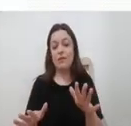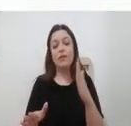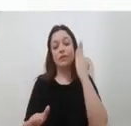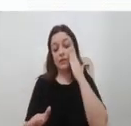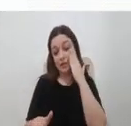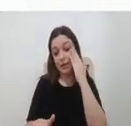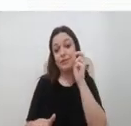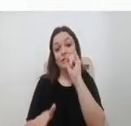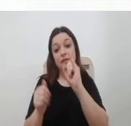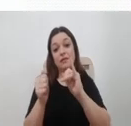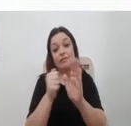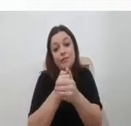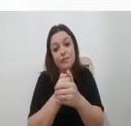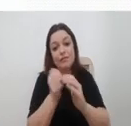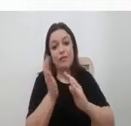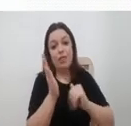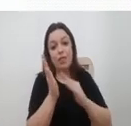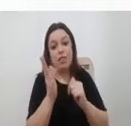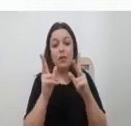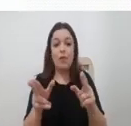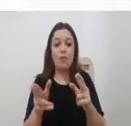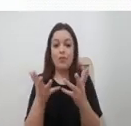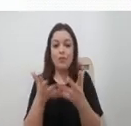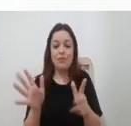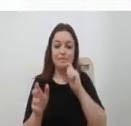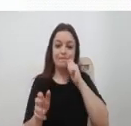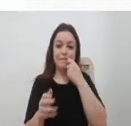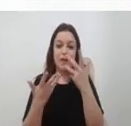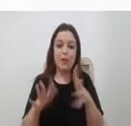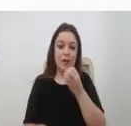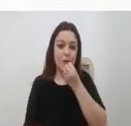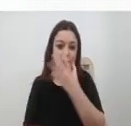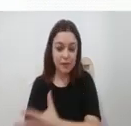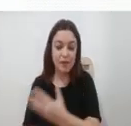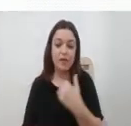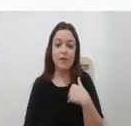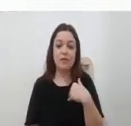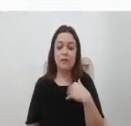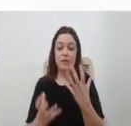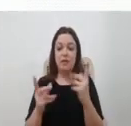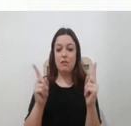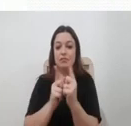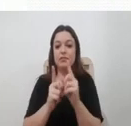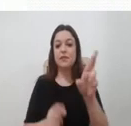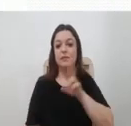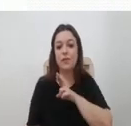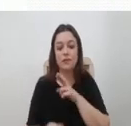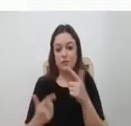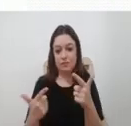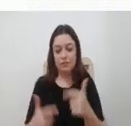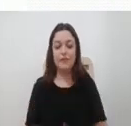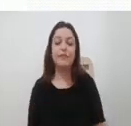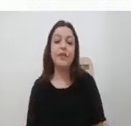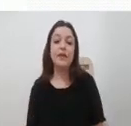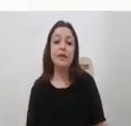não quer colaborar, que muitas vezes ele pode estar escondendo alguma coisa, né, não querendo levantar suspeitas com relação ao que